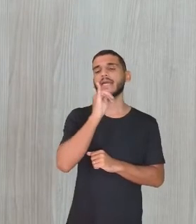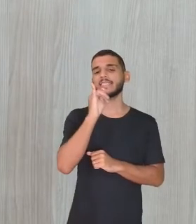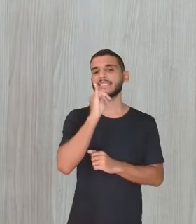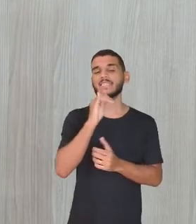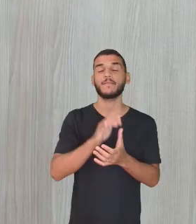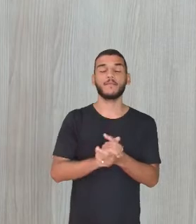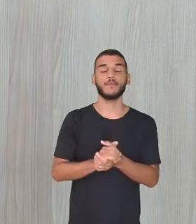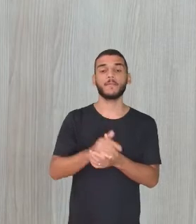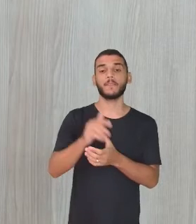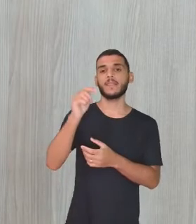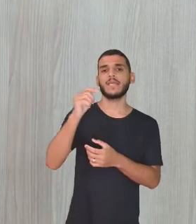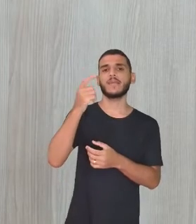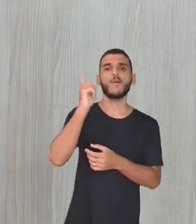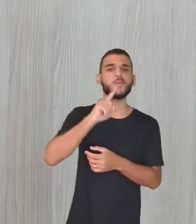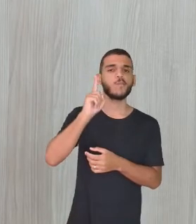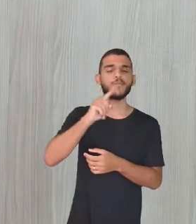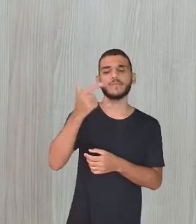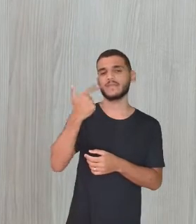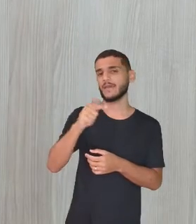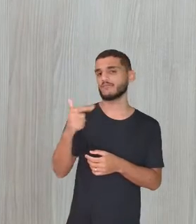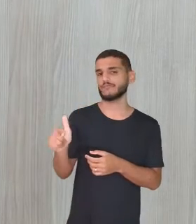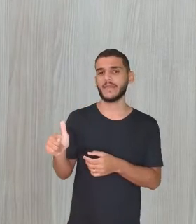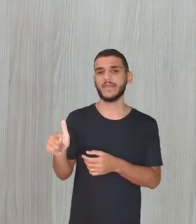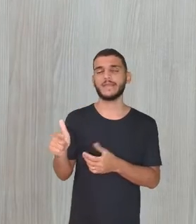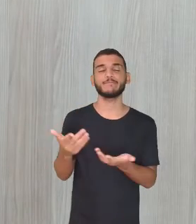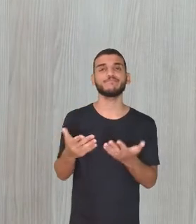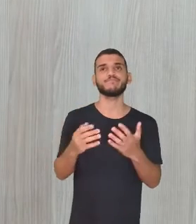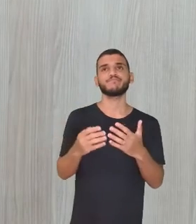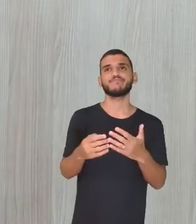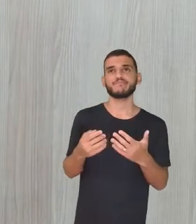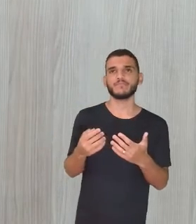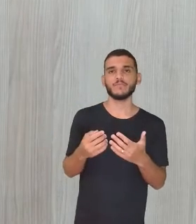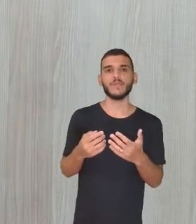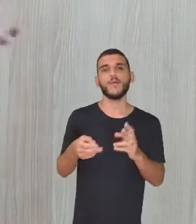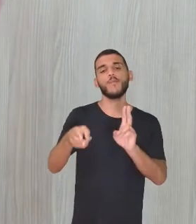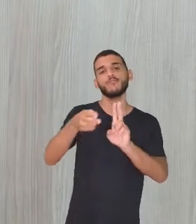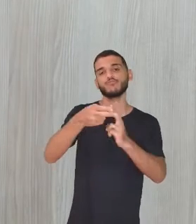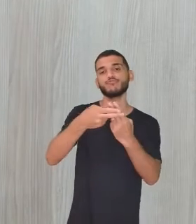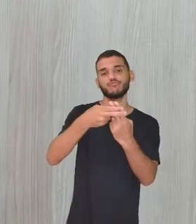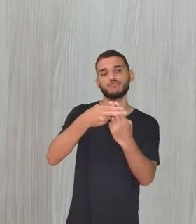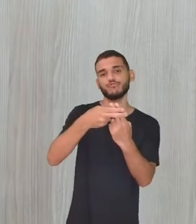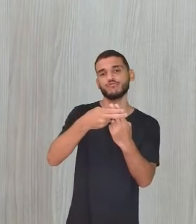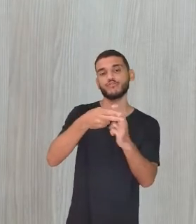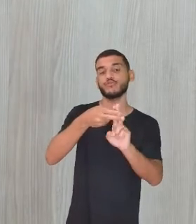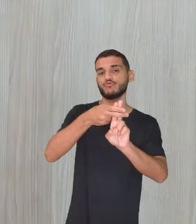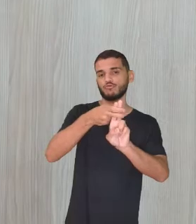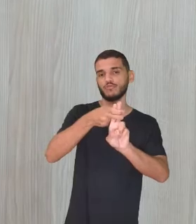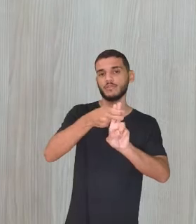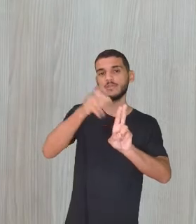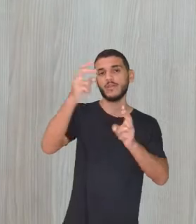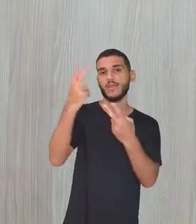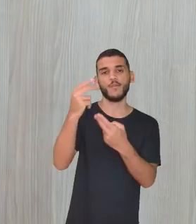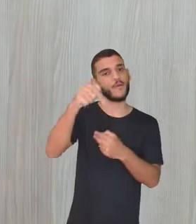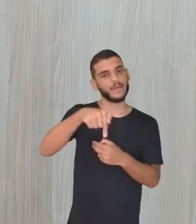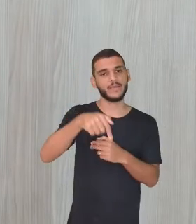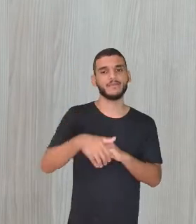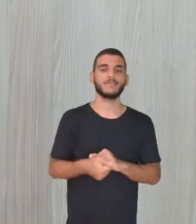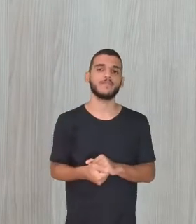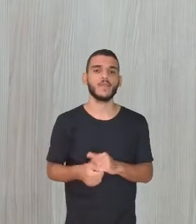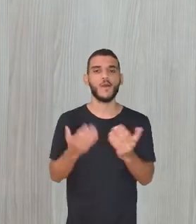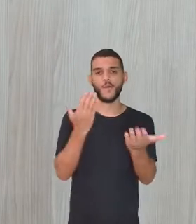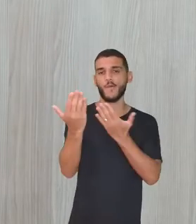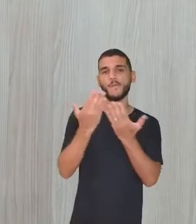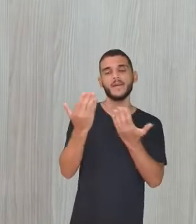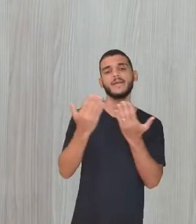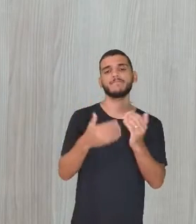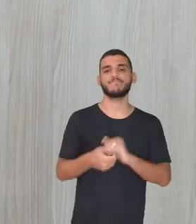não possui um sistema único de saúde. Então, a gente poderia fazer um argumento de comparação entre o sistema de saúde lá e o SUS daqui,